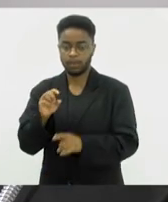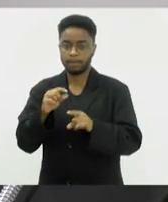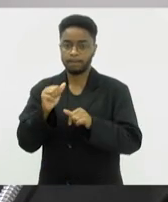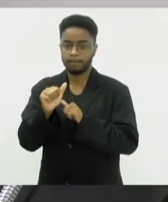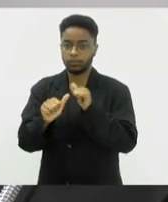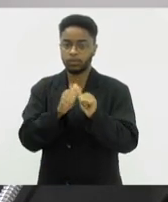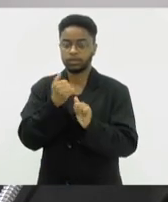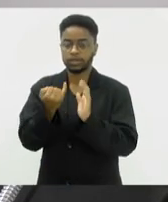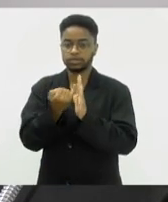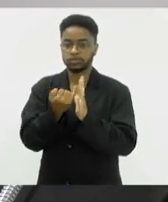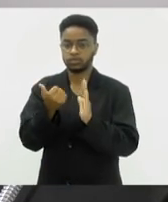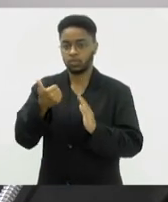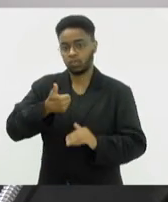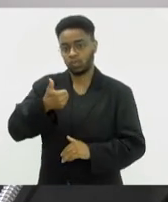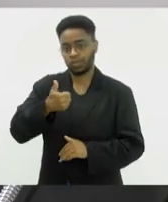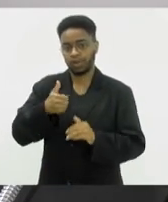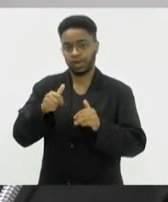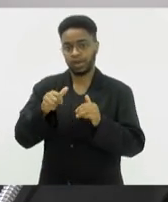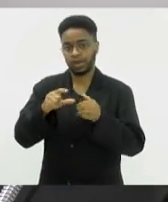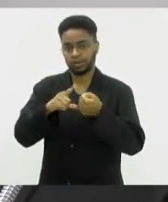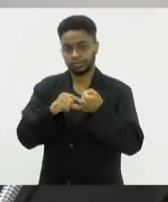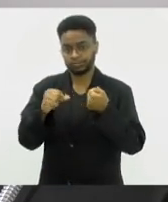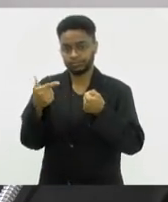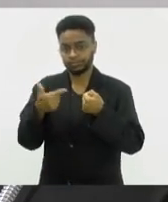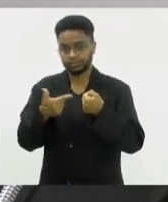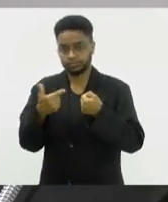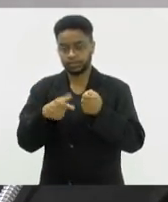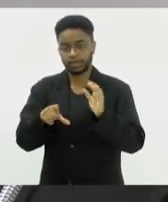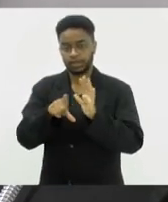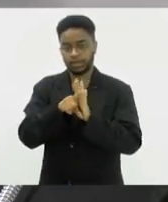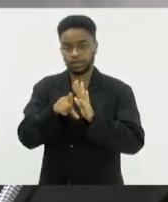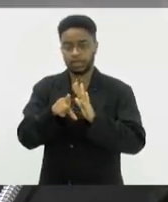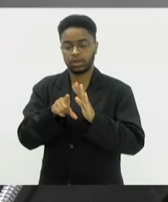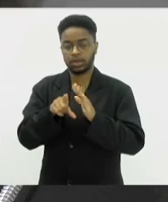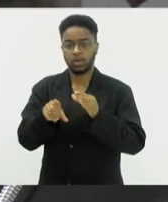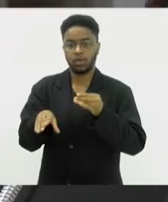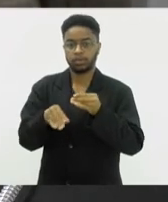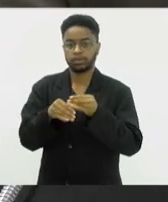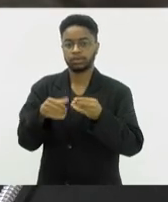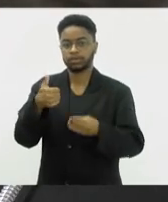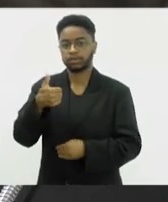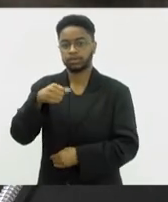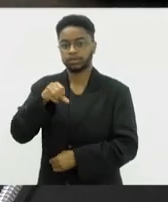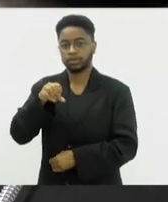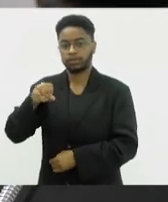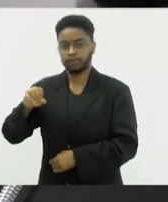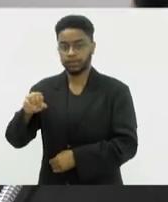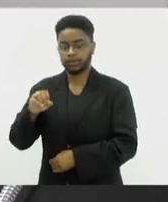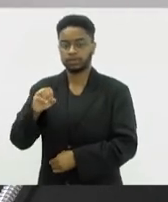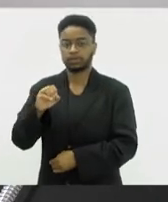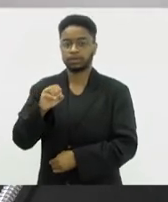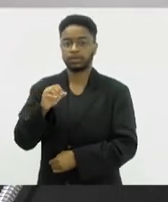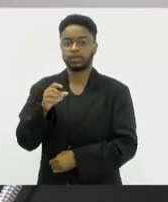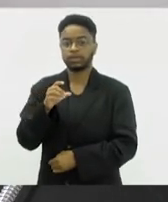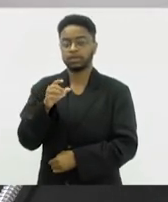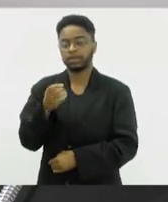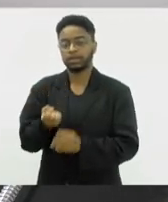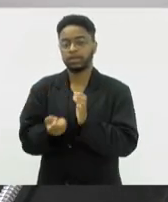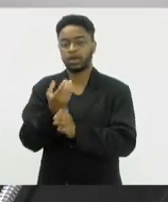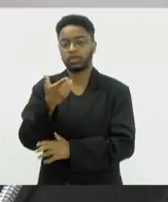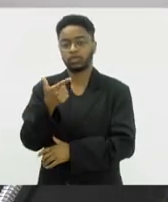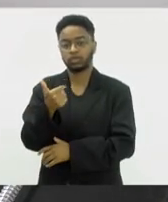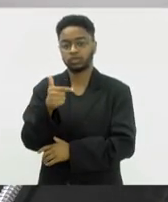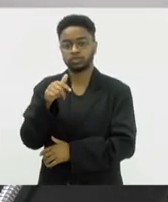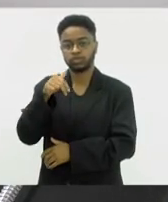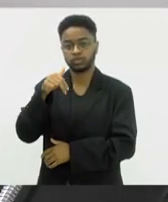1 do artigo 2º da Lei Complementar 190, de 12 de janeiro de 21, que